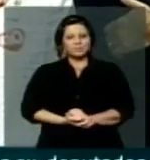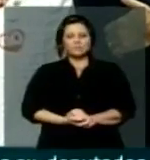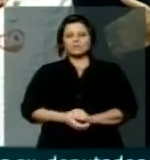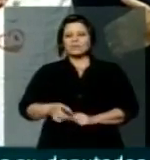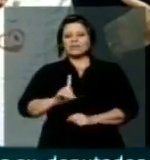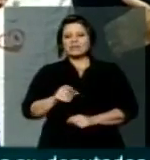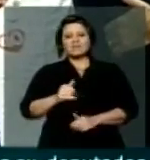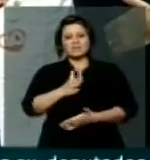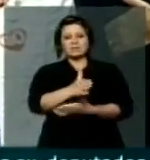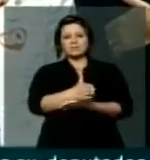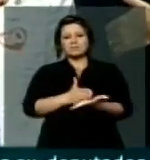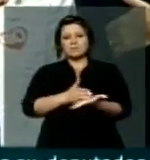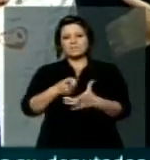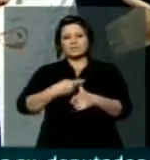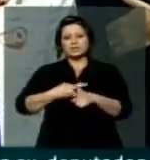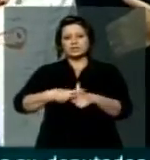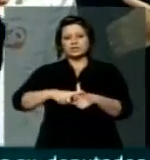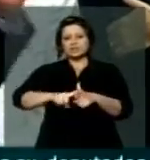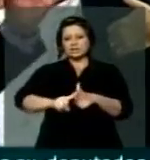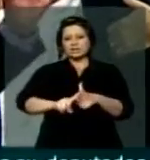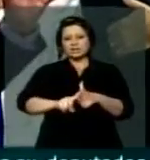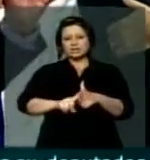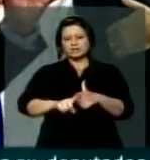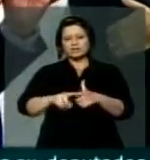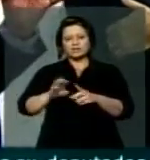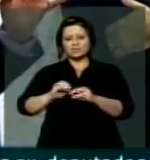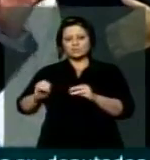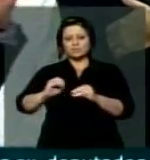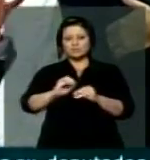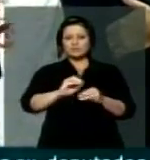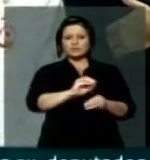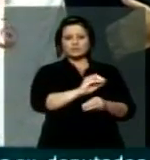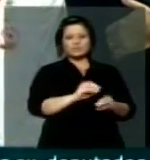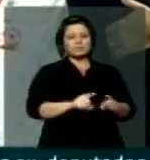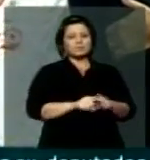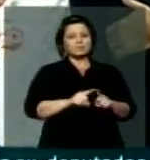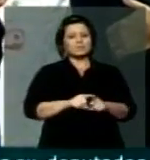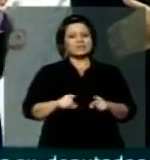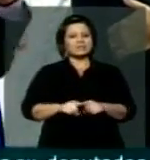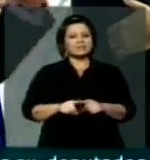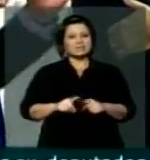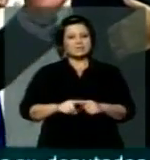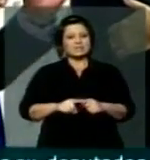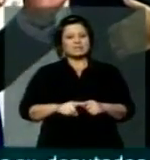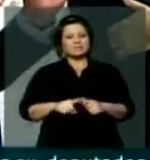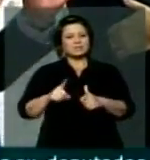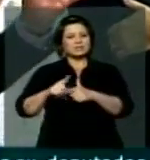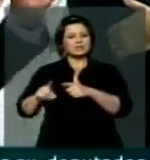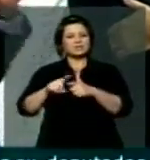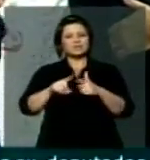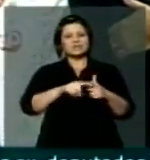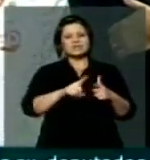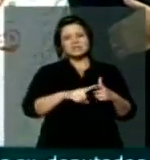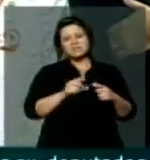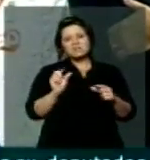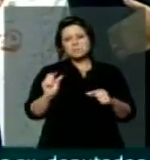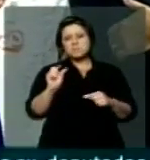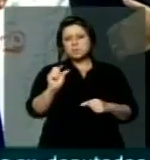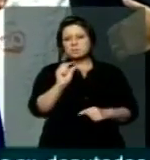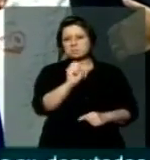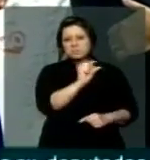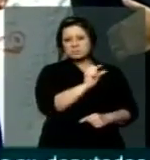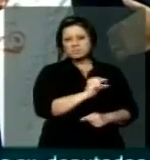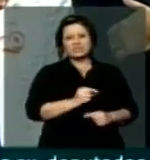Nós não vamos dividir a sua herança, porque a herança, quando se divide com muitos, se torna